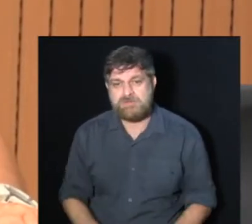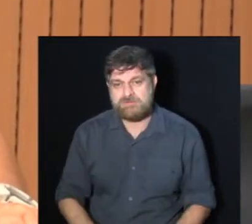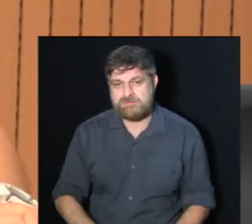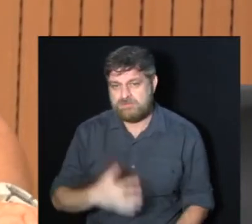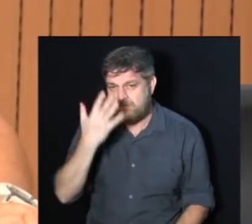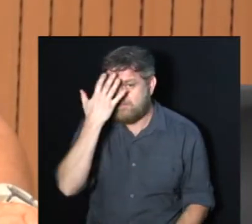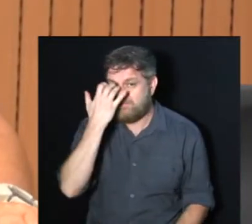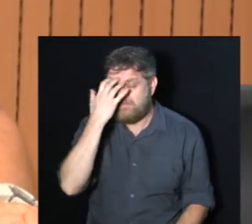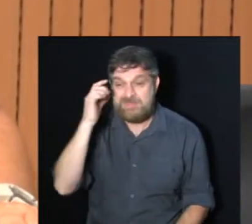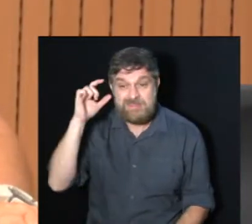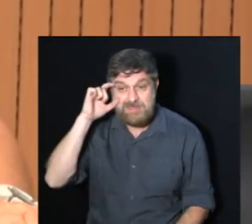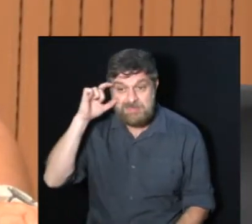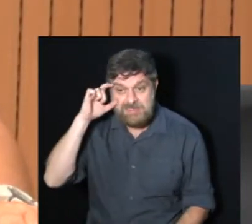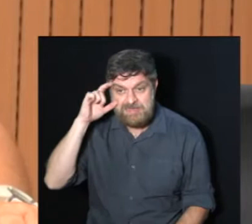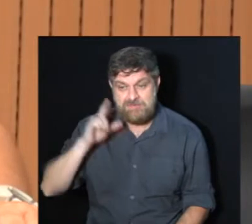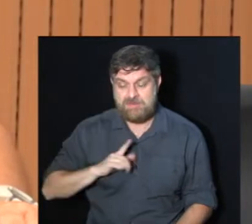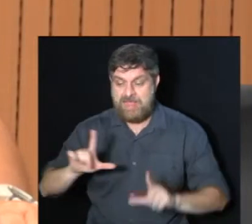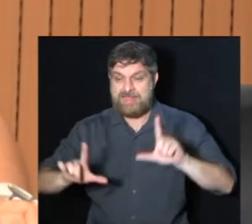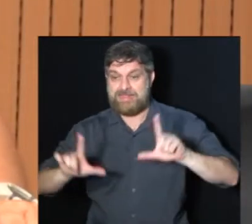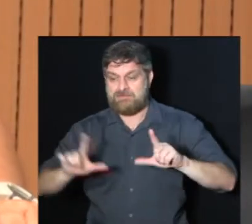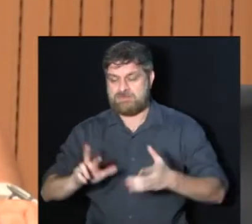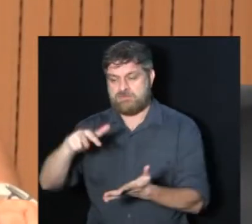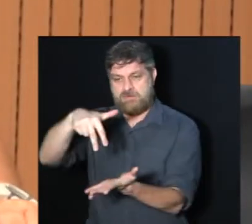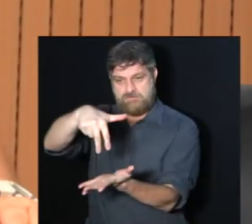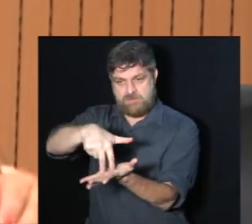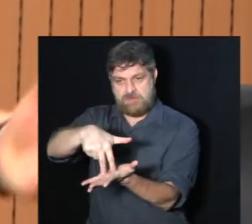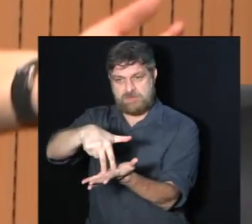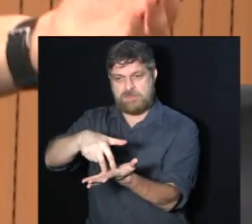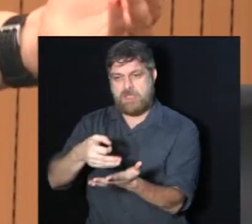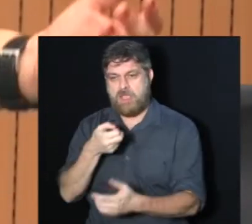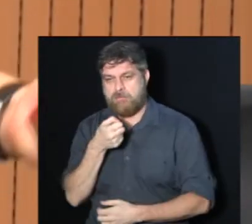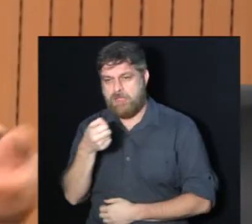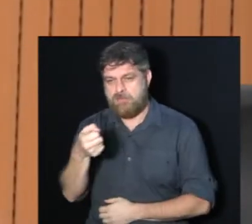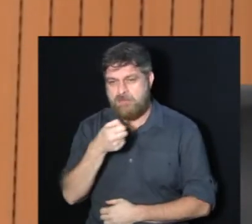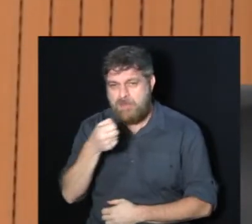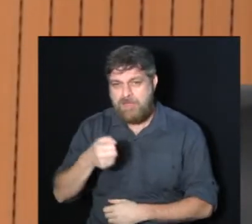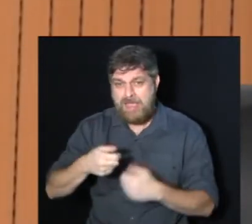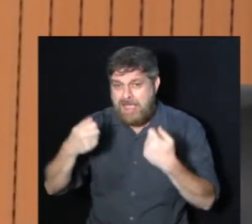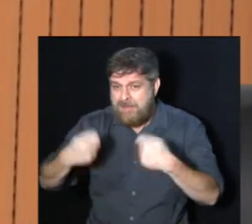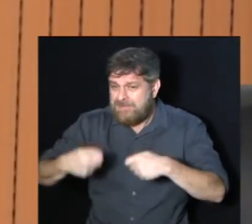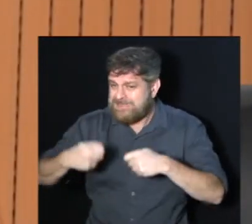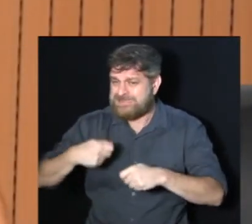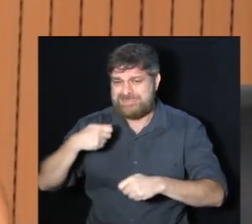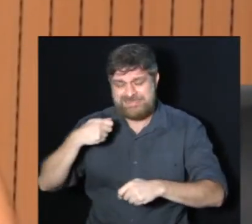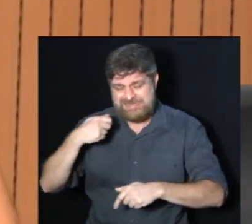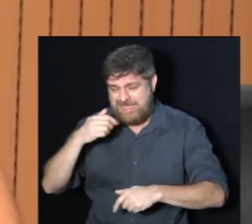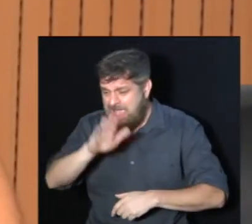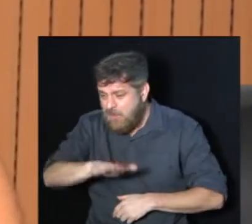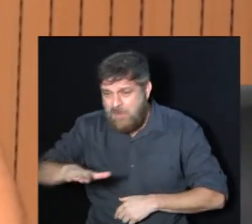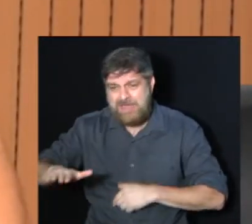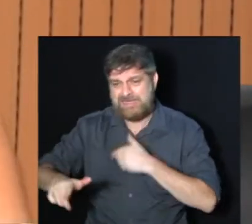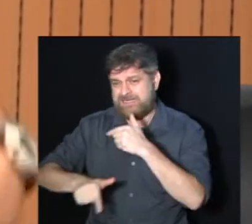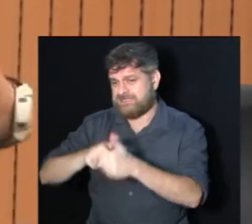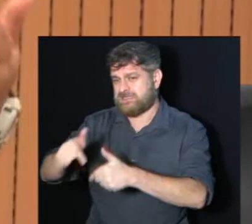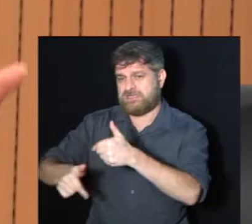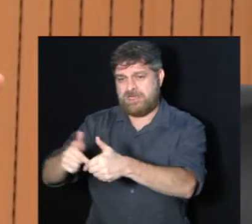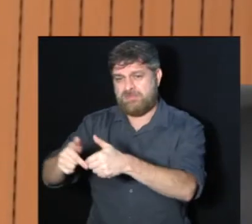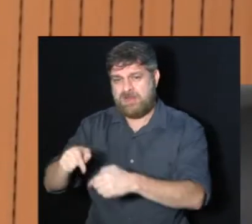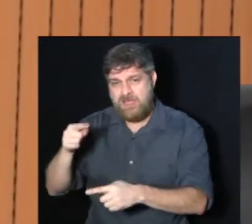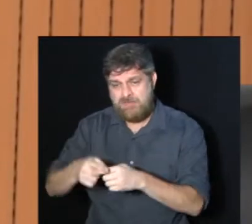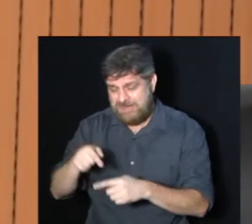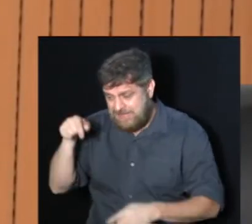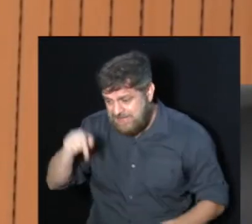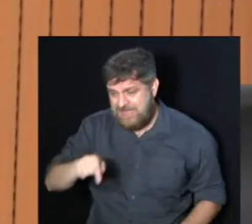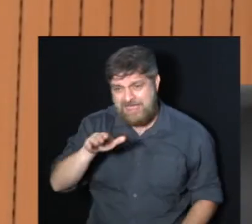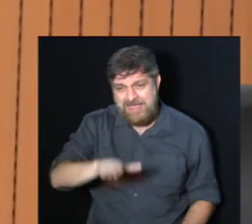Roda Viva. E daí ela disse assim, olha, é preciso trabalhar com essas crianças, né? Porque essas